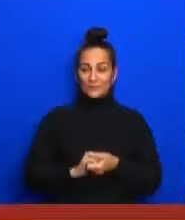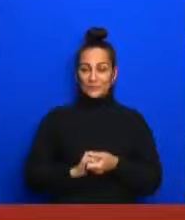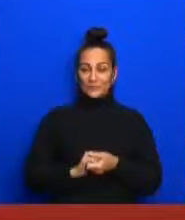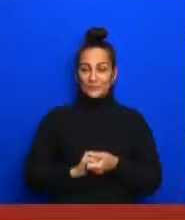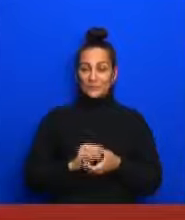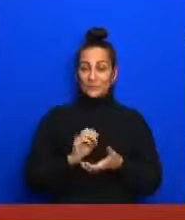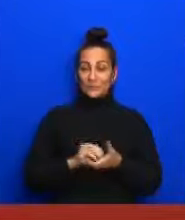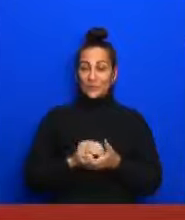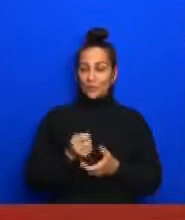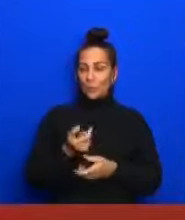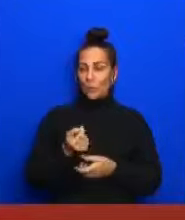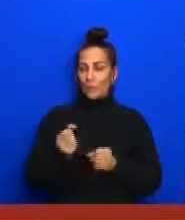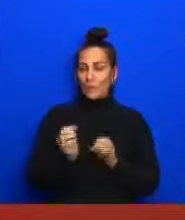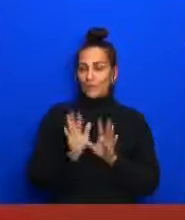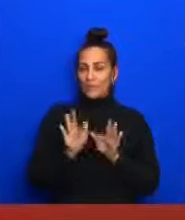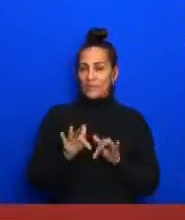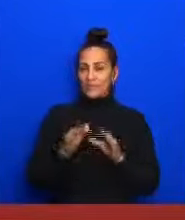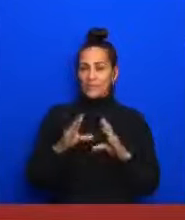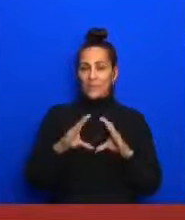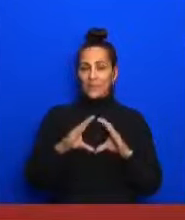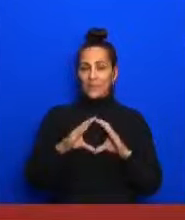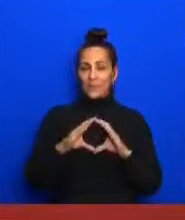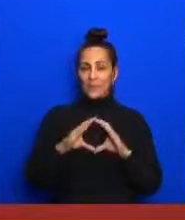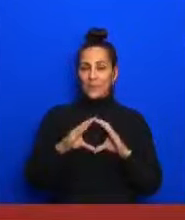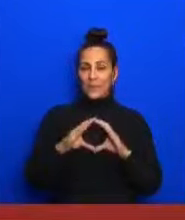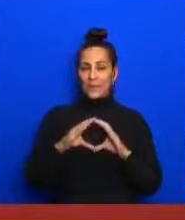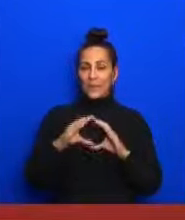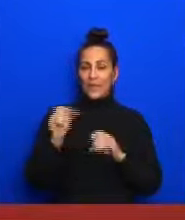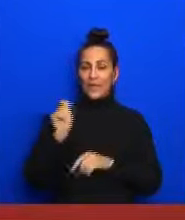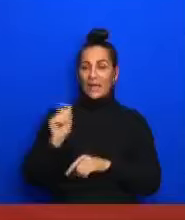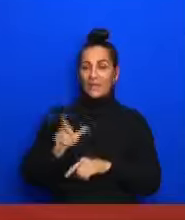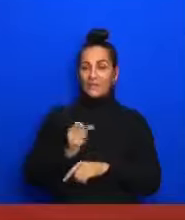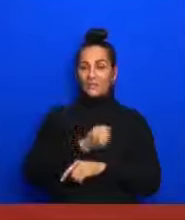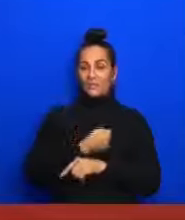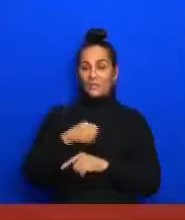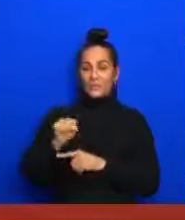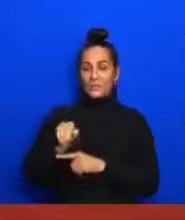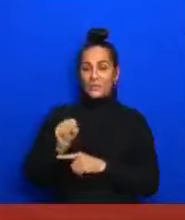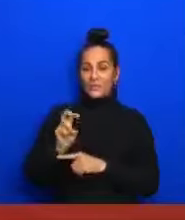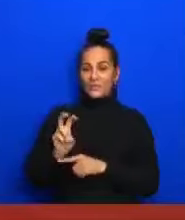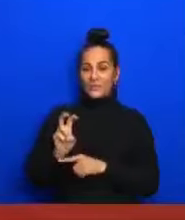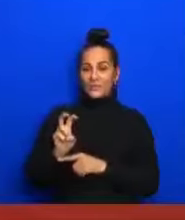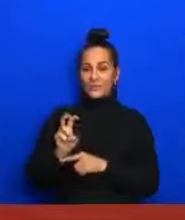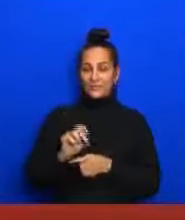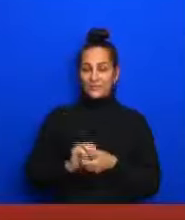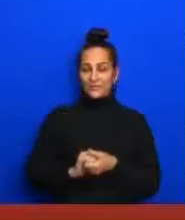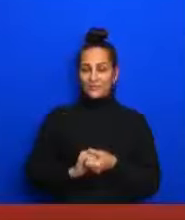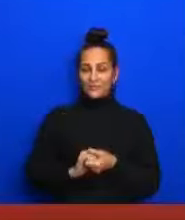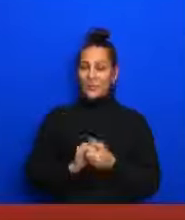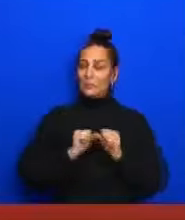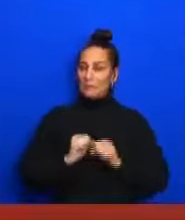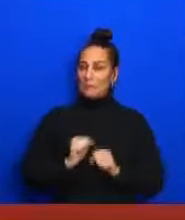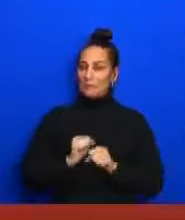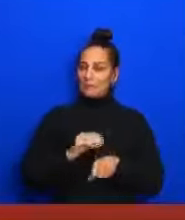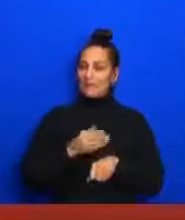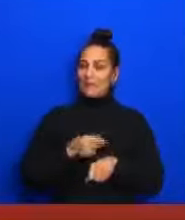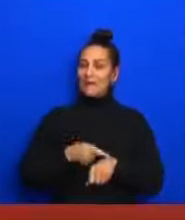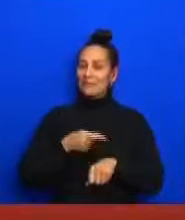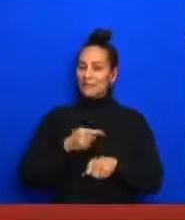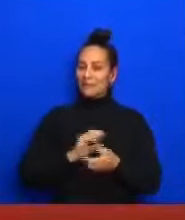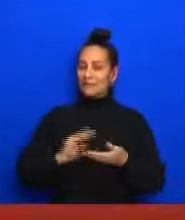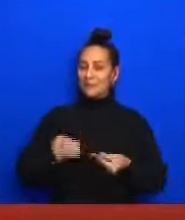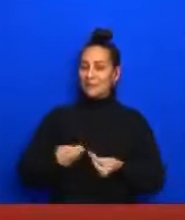84, falta pouco, mais uma dezena chegando, bola azul 85, azul número 85, e pode ser agora, este prêmio